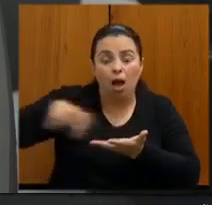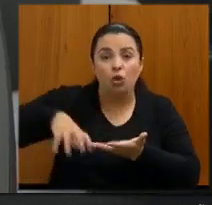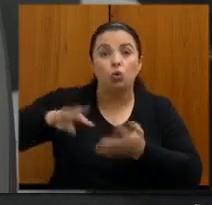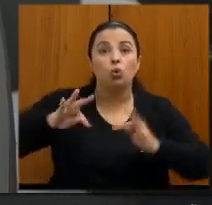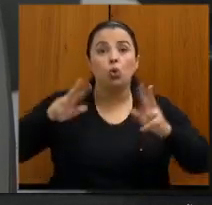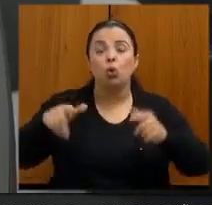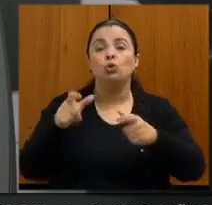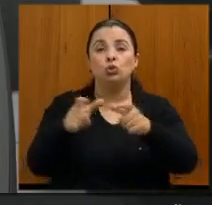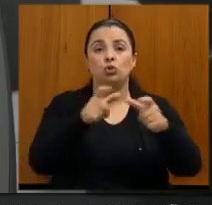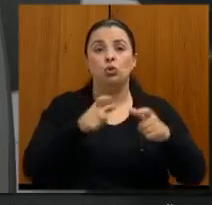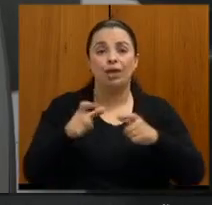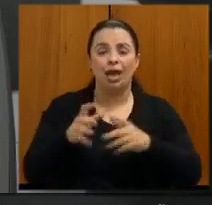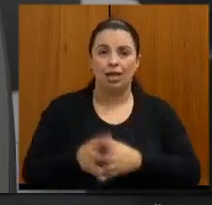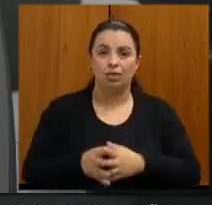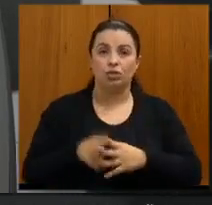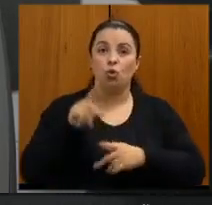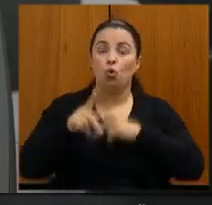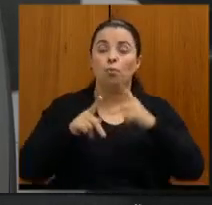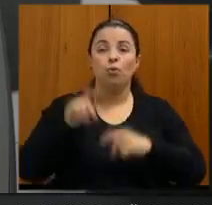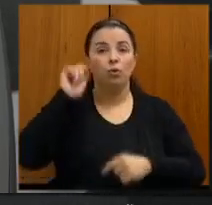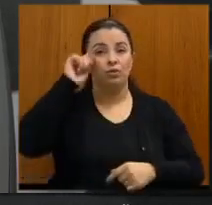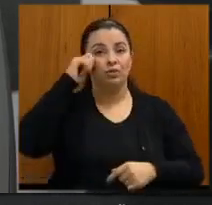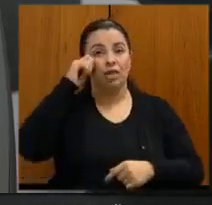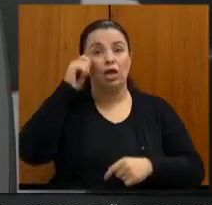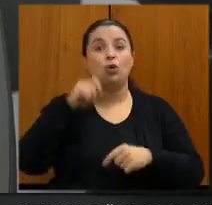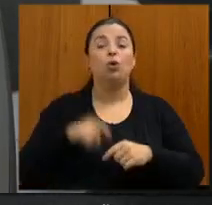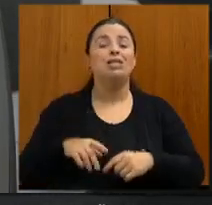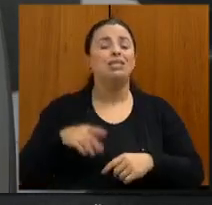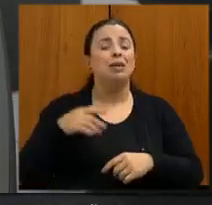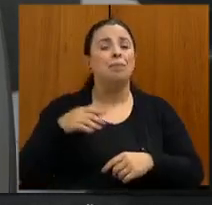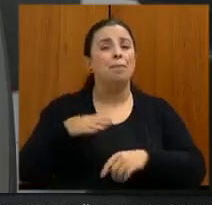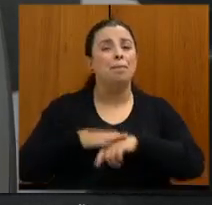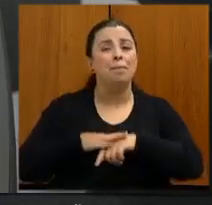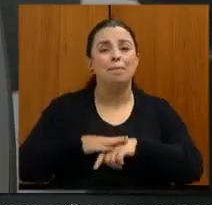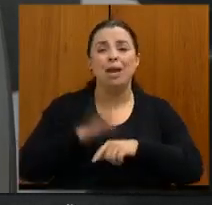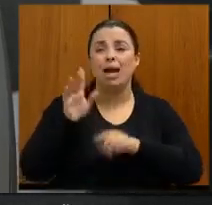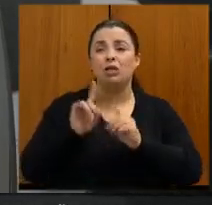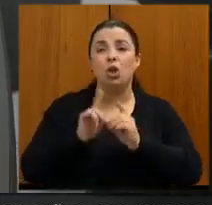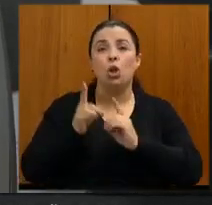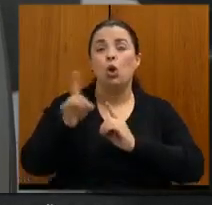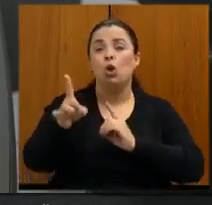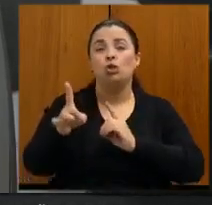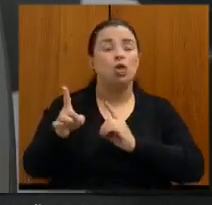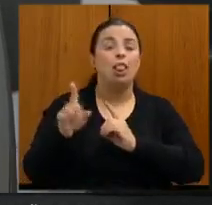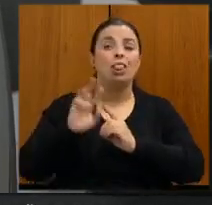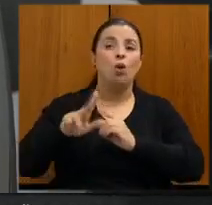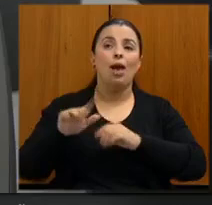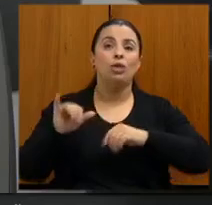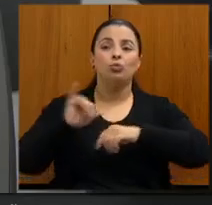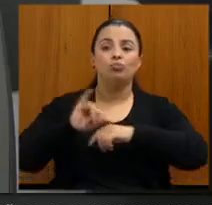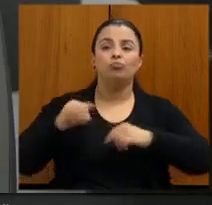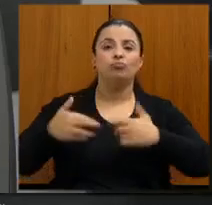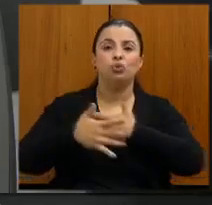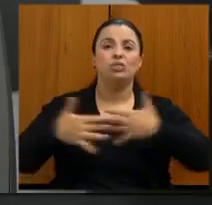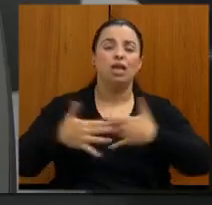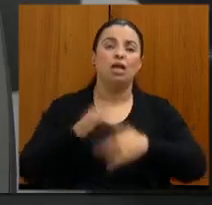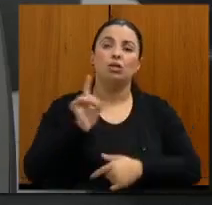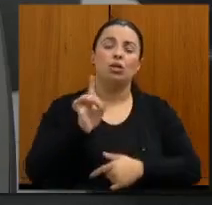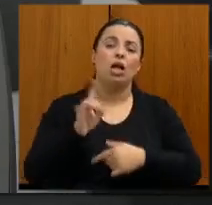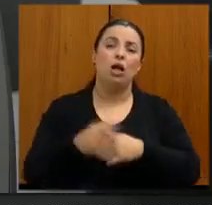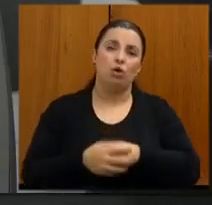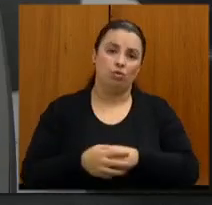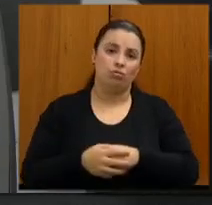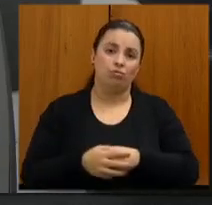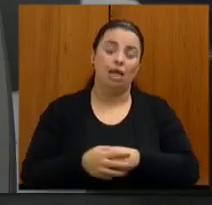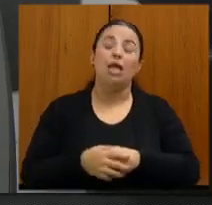porque o nosso povo nele tá cada vez mais distante das grandes metrópoles então é quando a